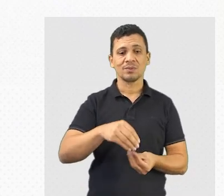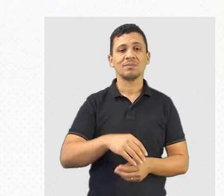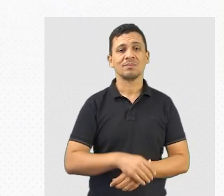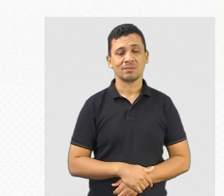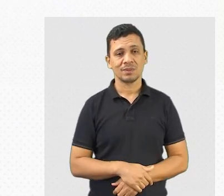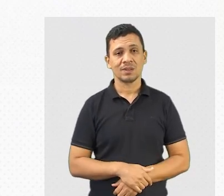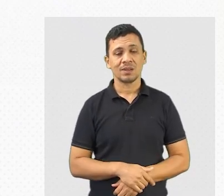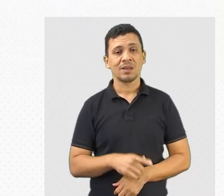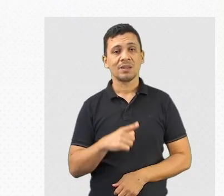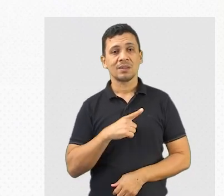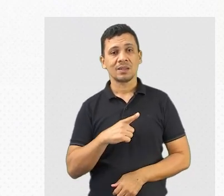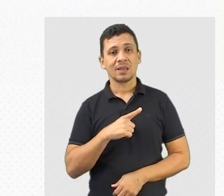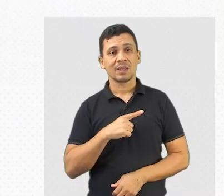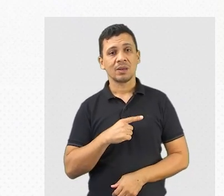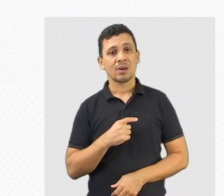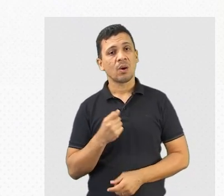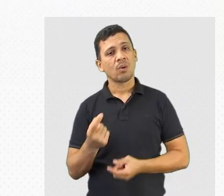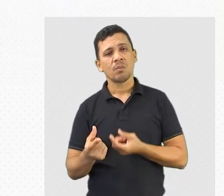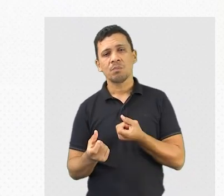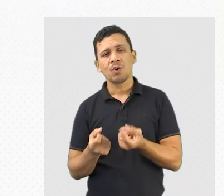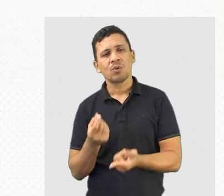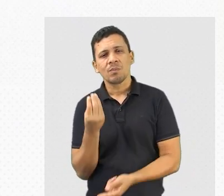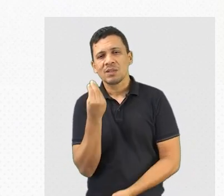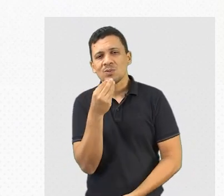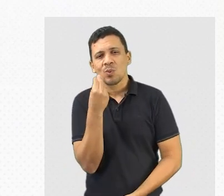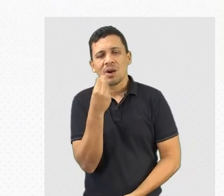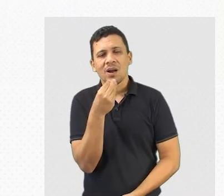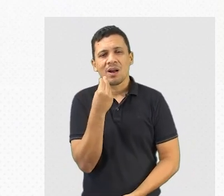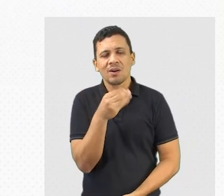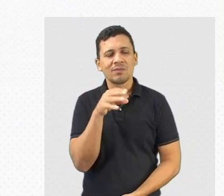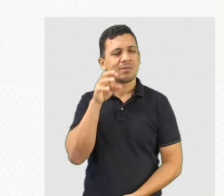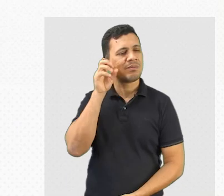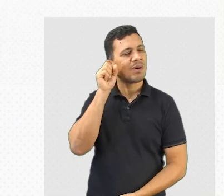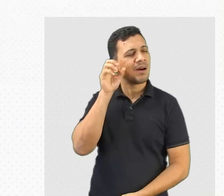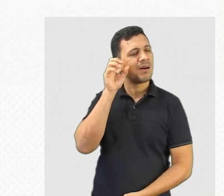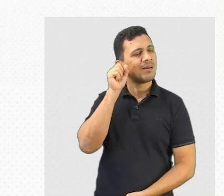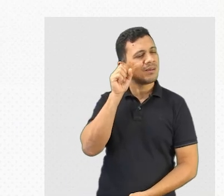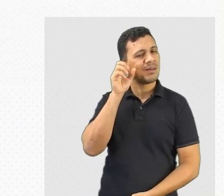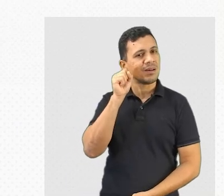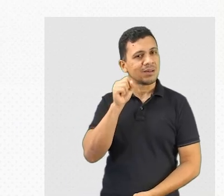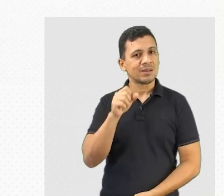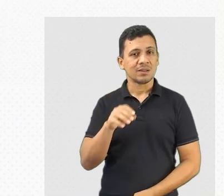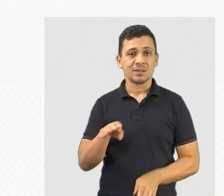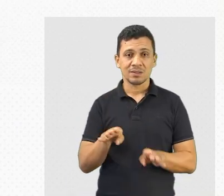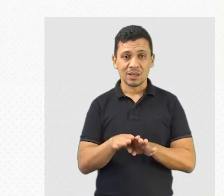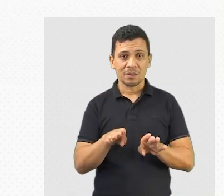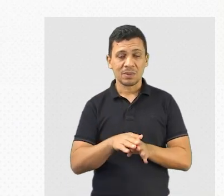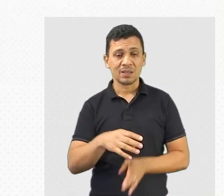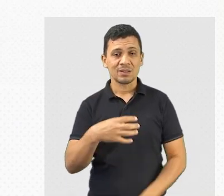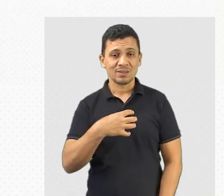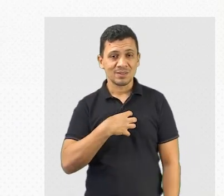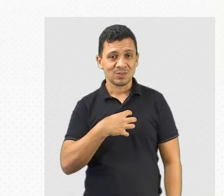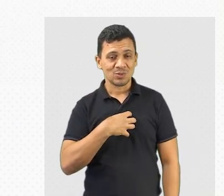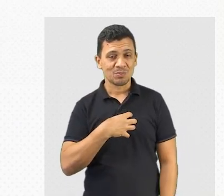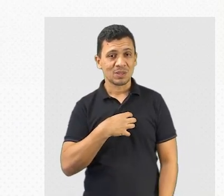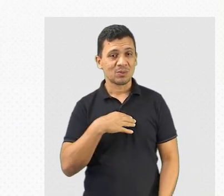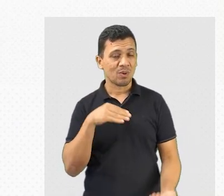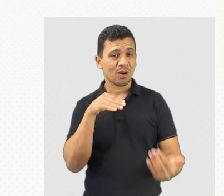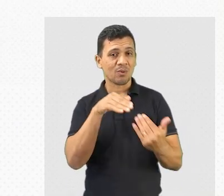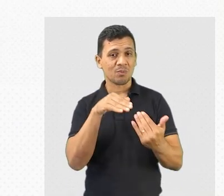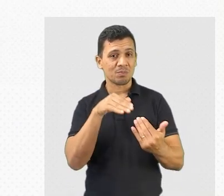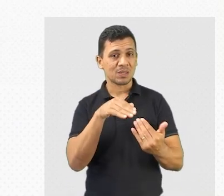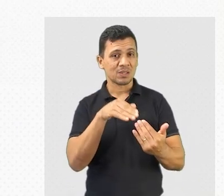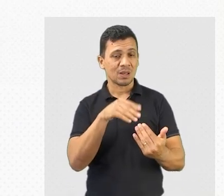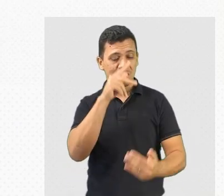tem melodias um pouco mais leves, que vão tratar também desses sentimentos mais associados